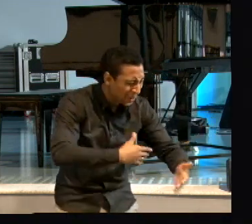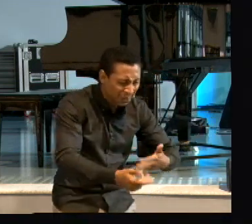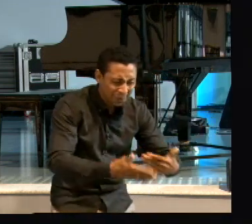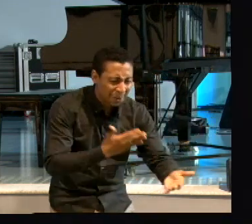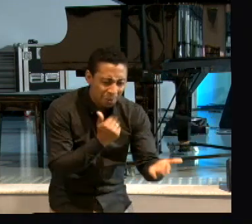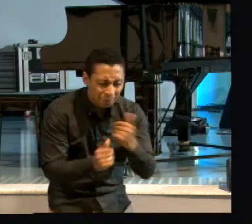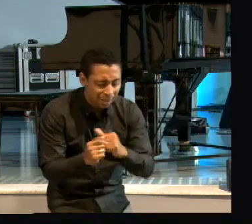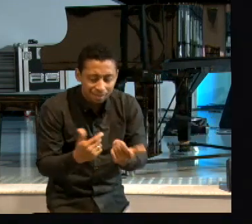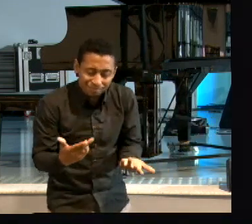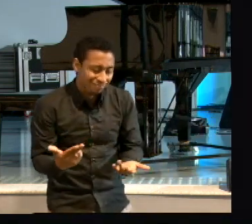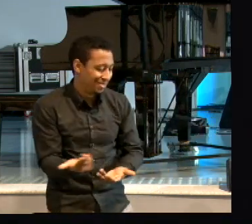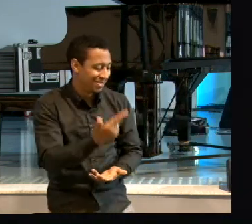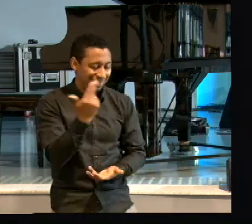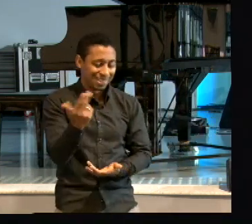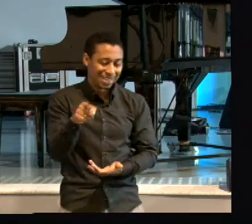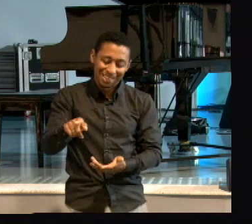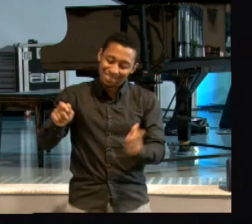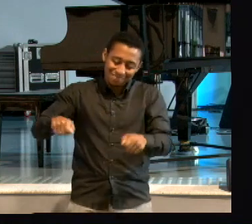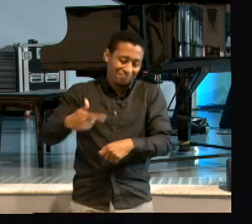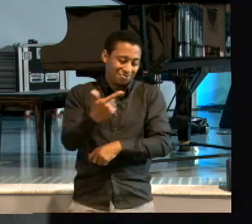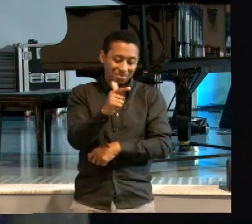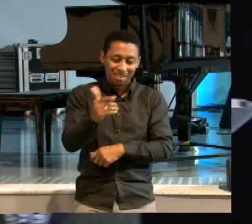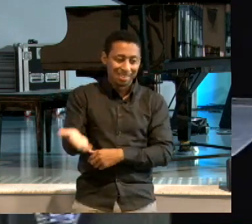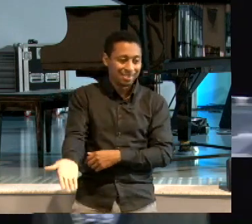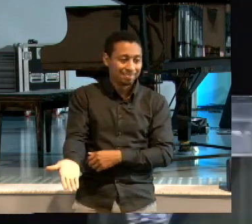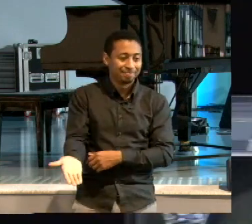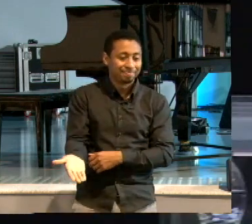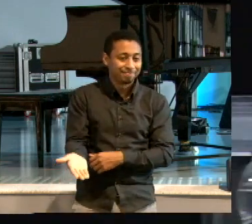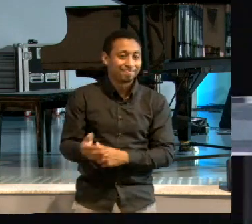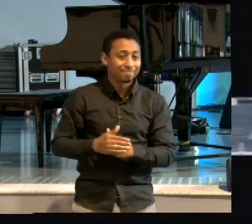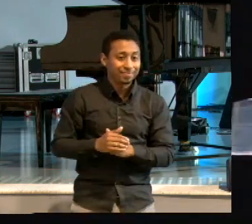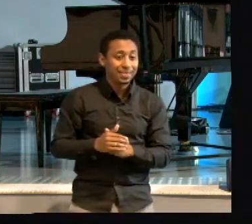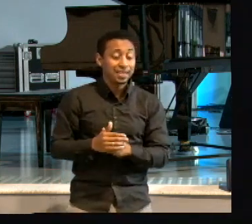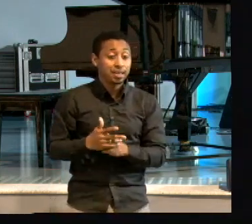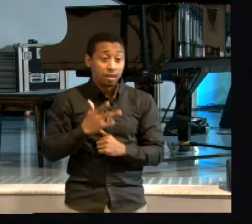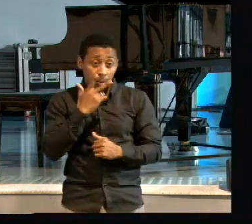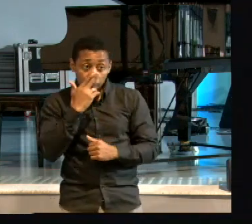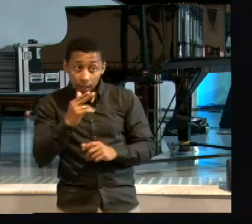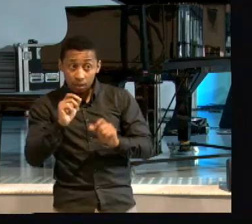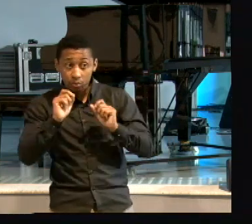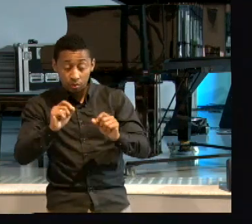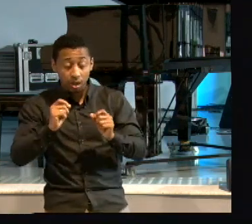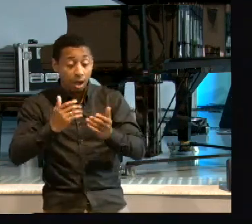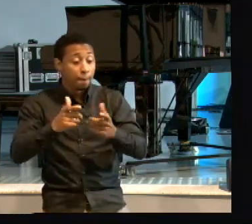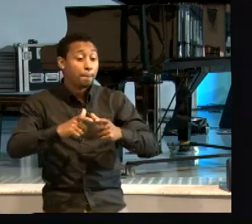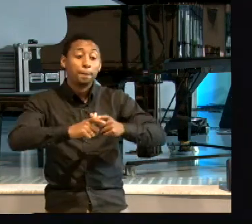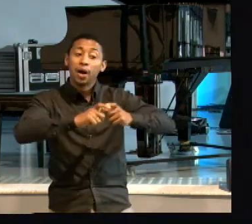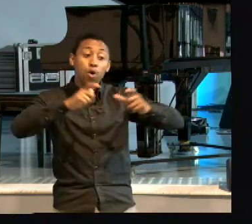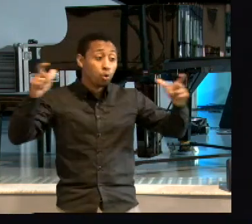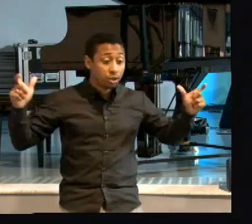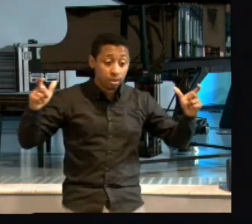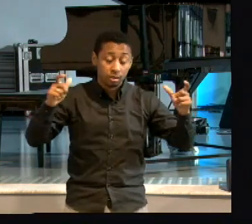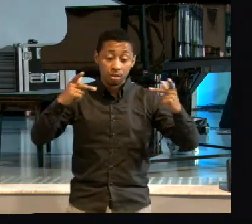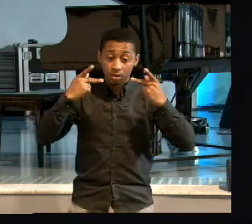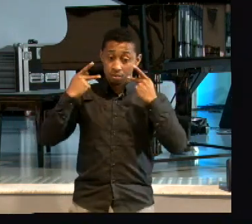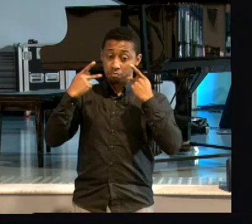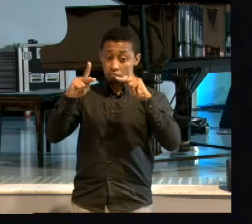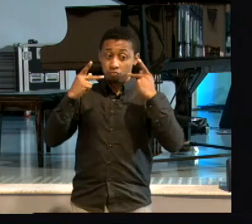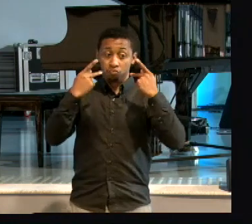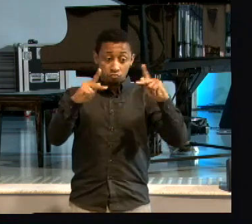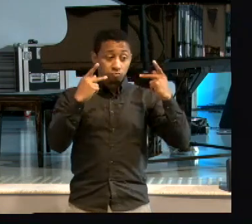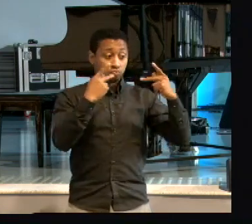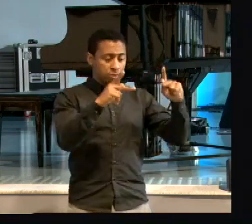a menor capacidade de decidir. No entanto, me parece que muitos dos pregadores modernos estão agindo como